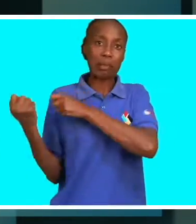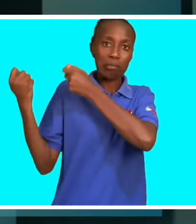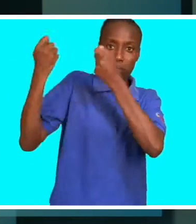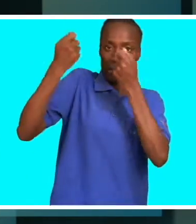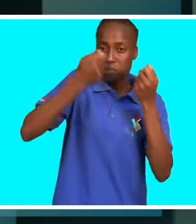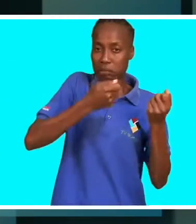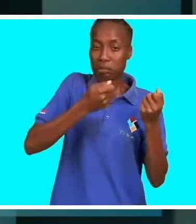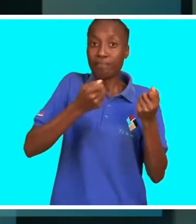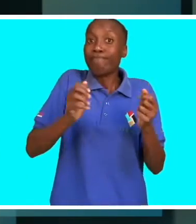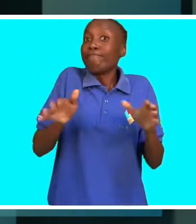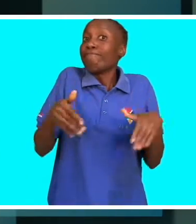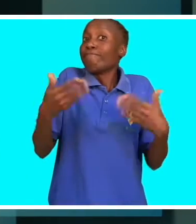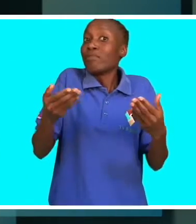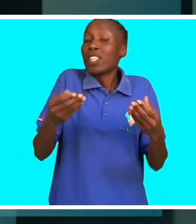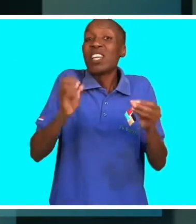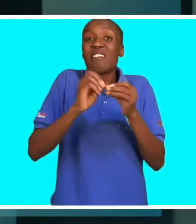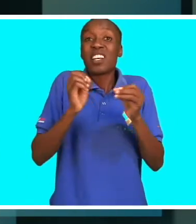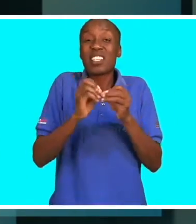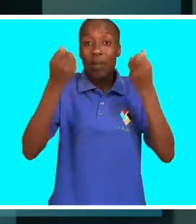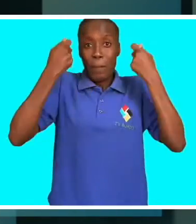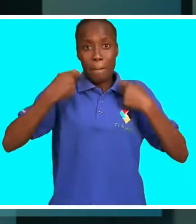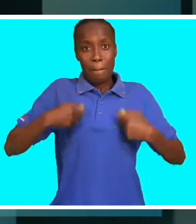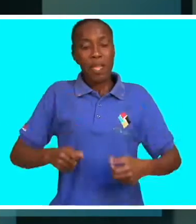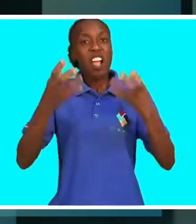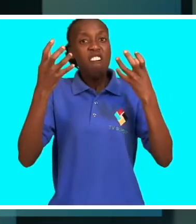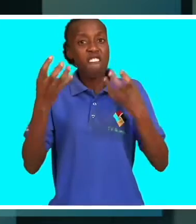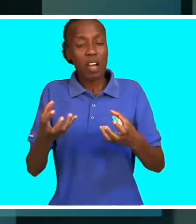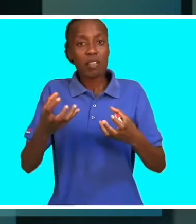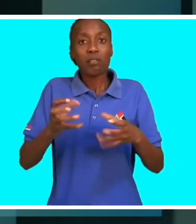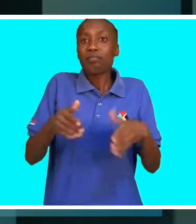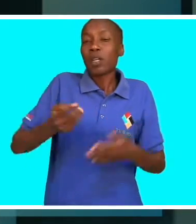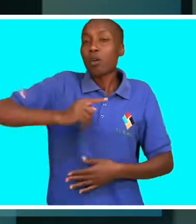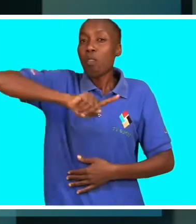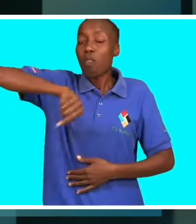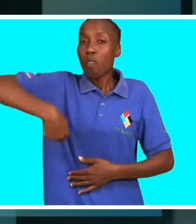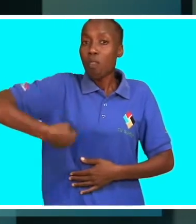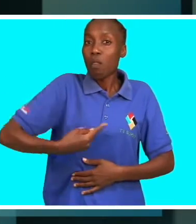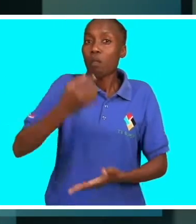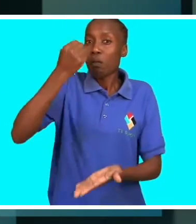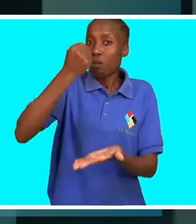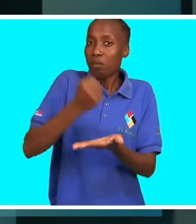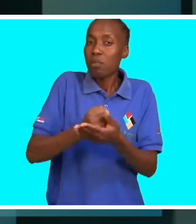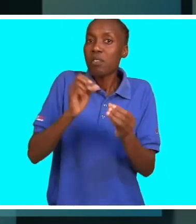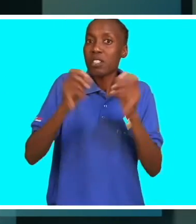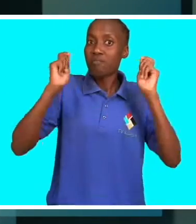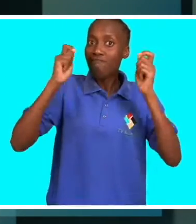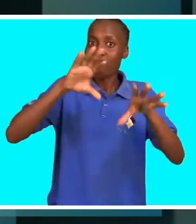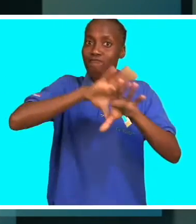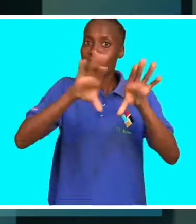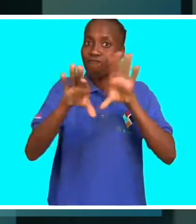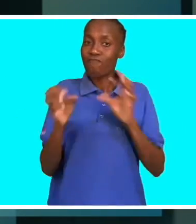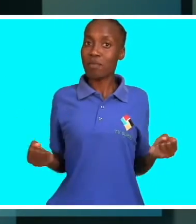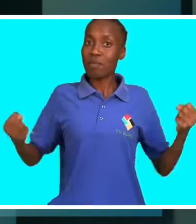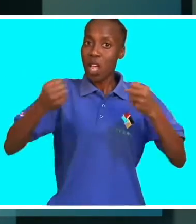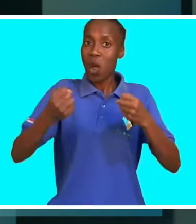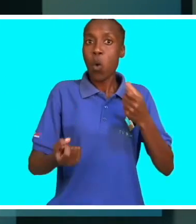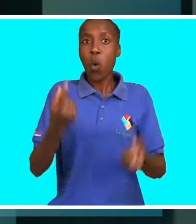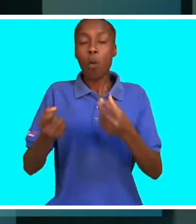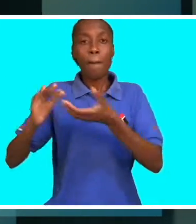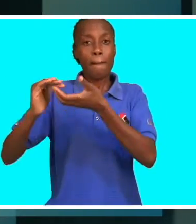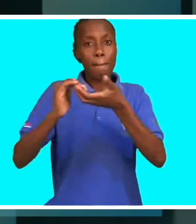sem nada para cobrir e sem nada para vestir. Então nós optamos em esta campanha de